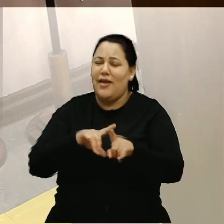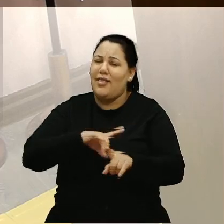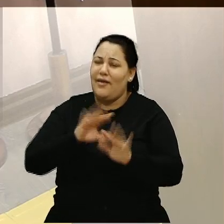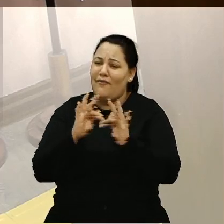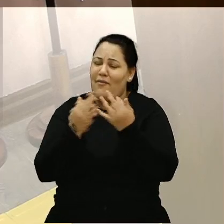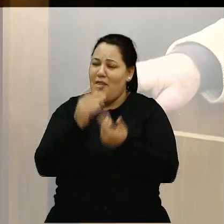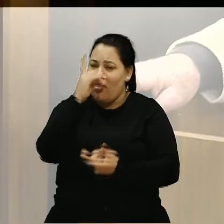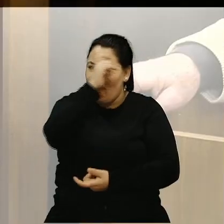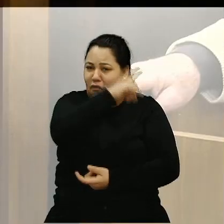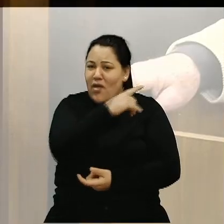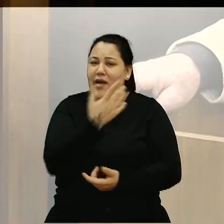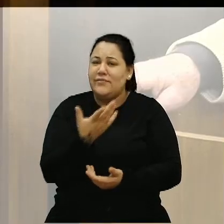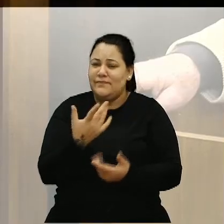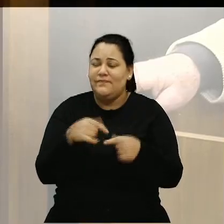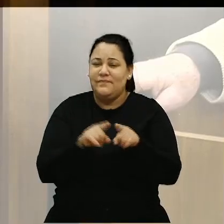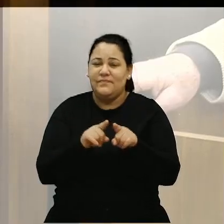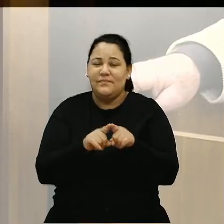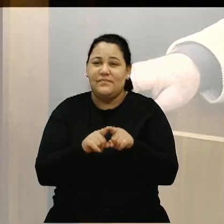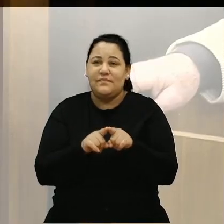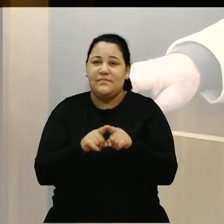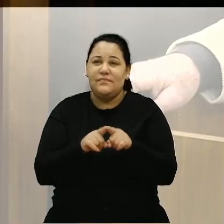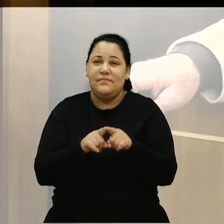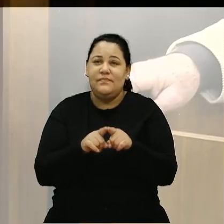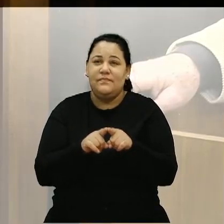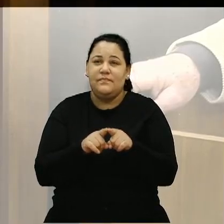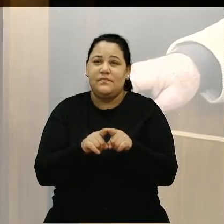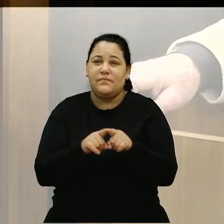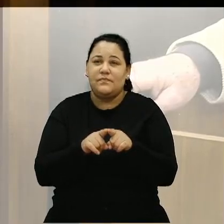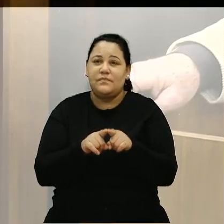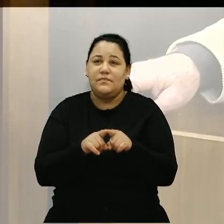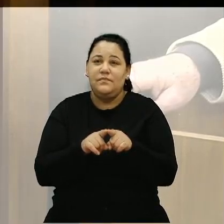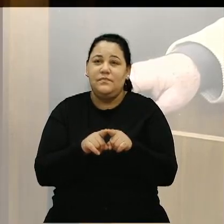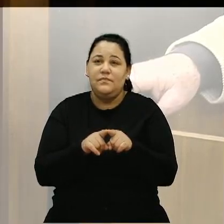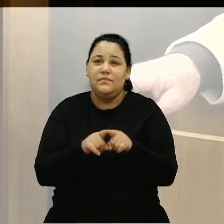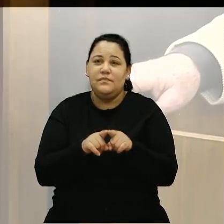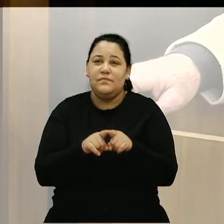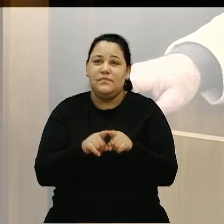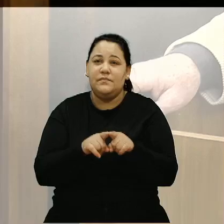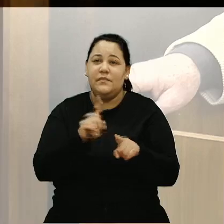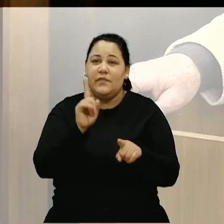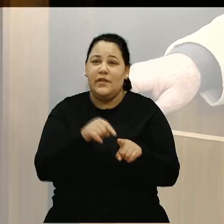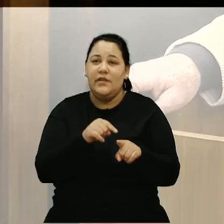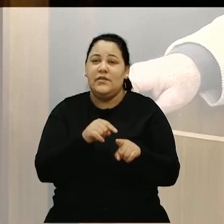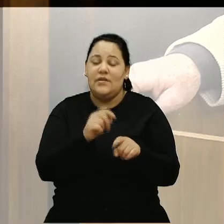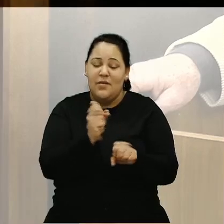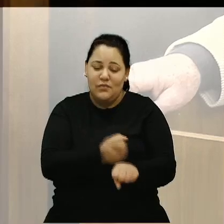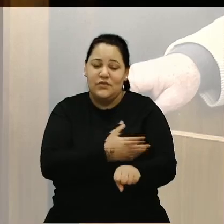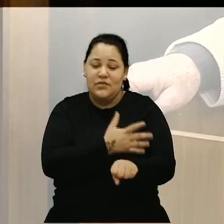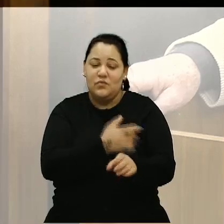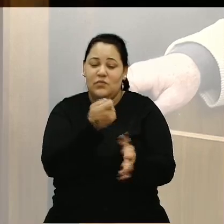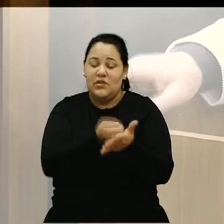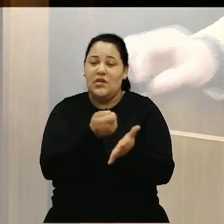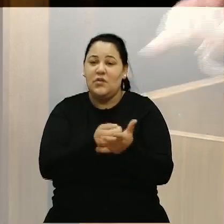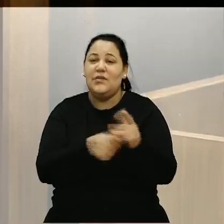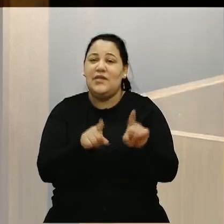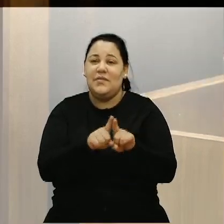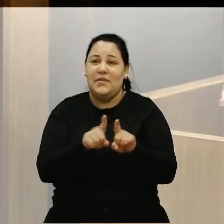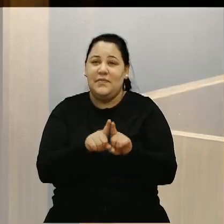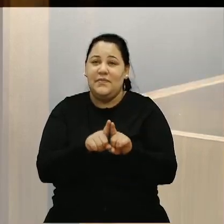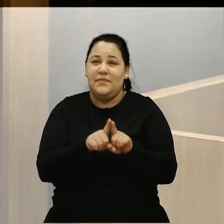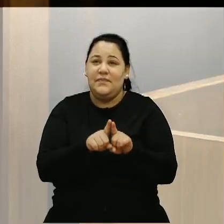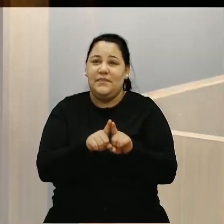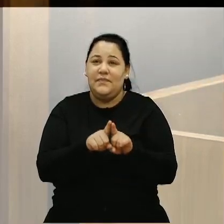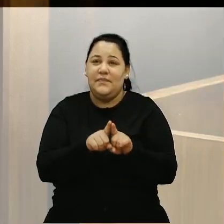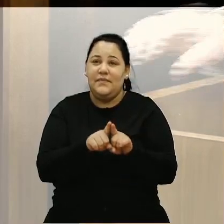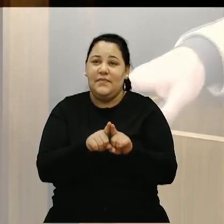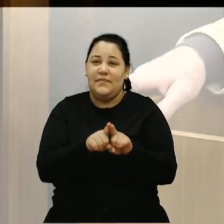que têm dificuldade, e é essa a razão maior da nossa emoção e da nossa luta. Então, um evento,